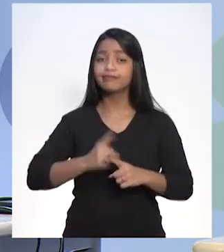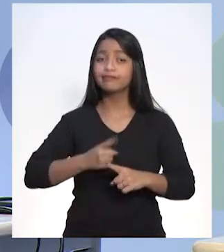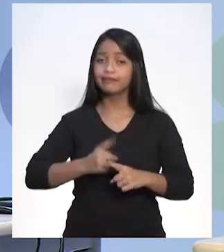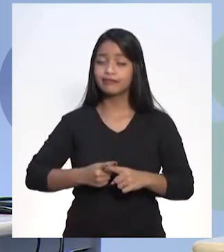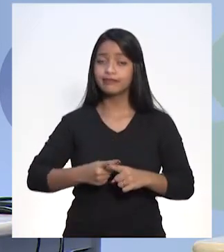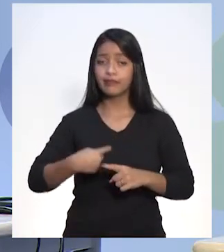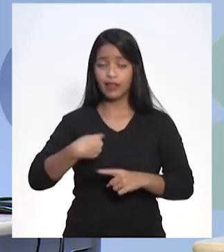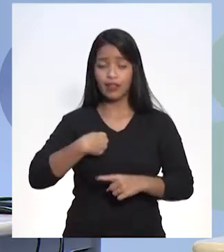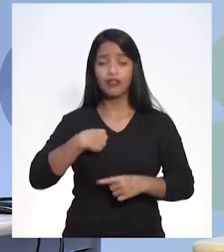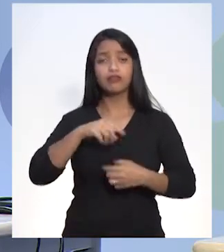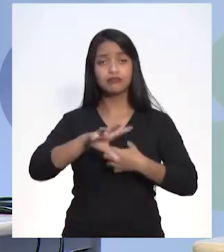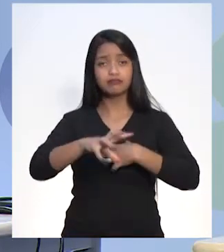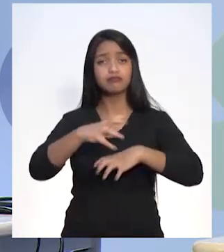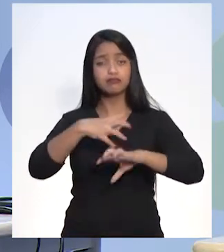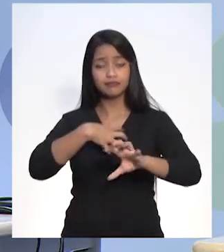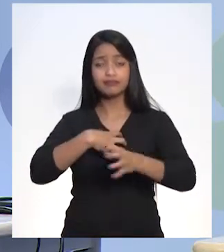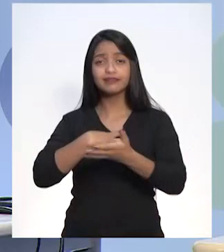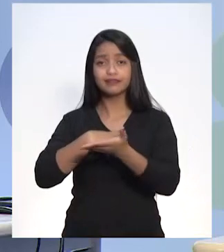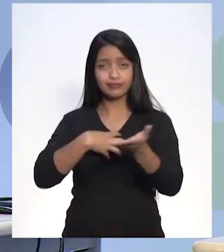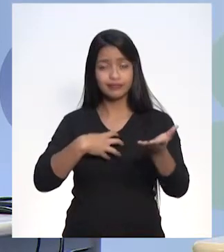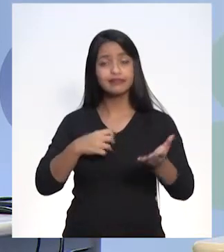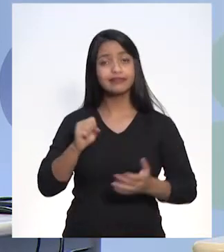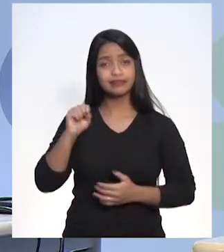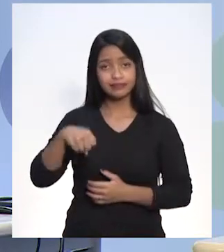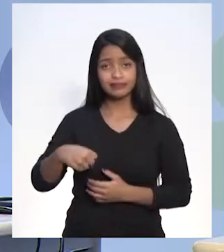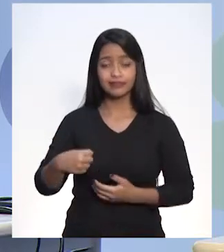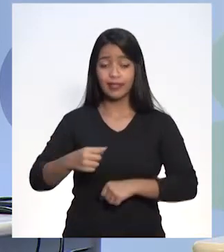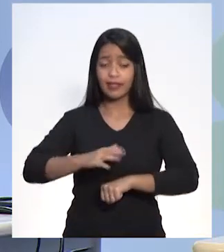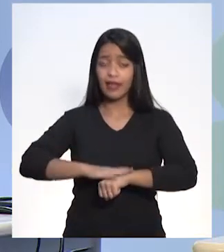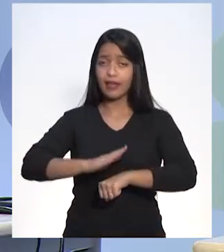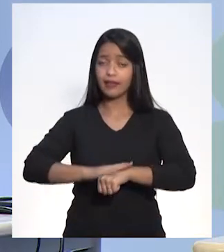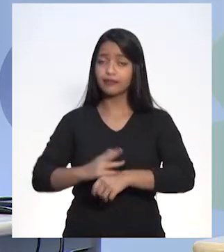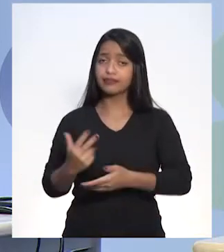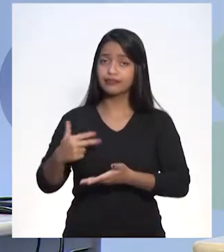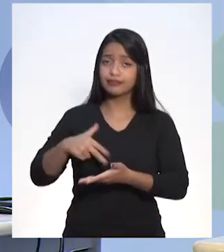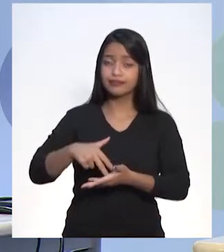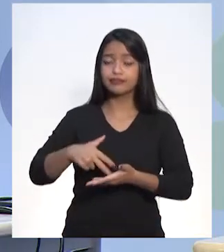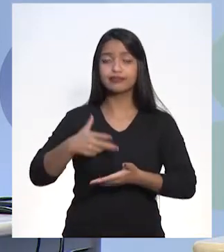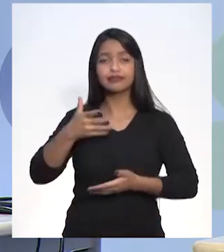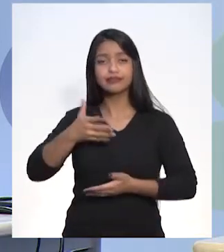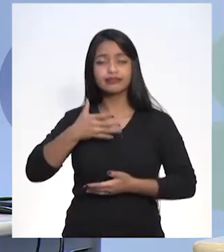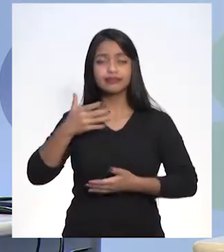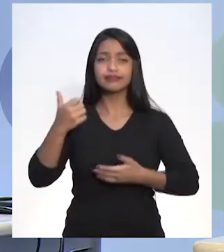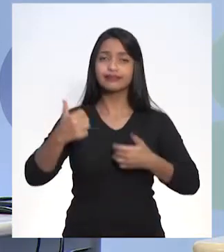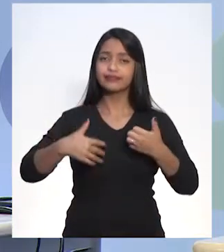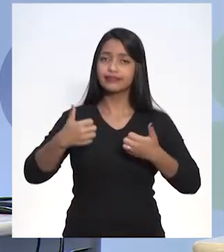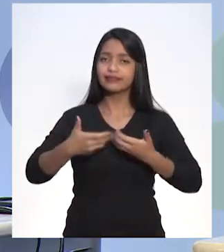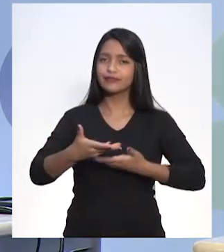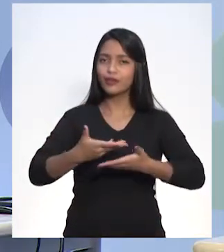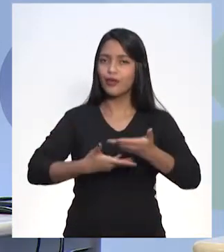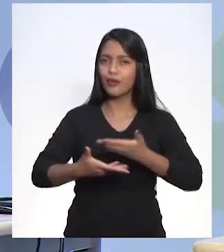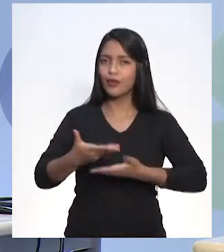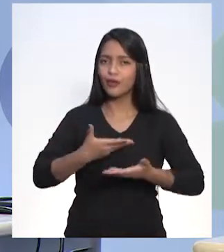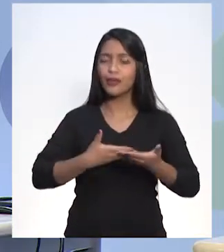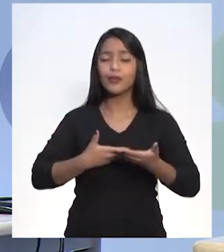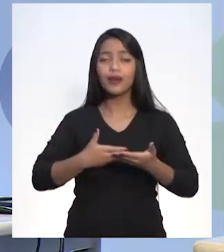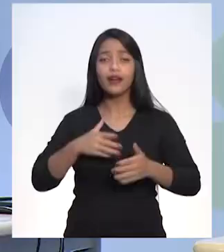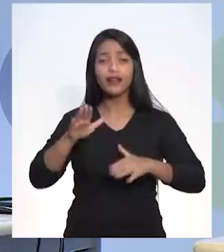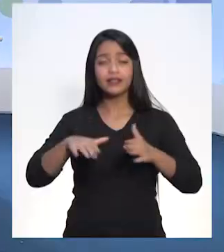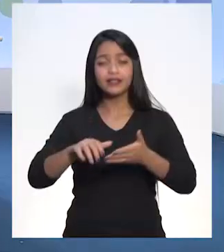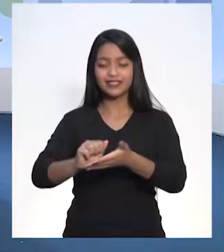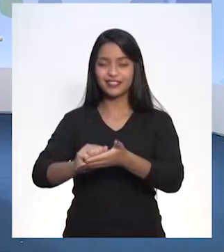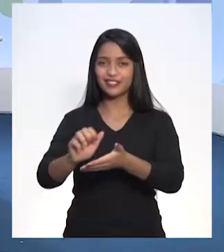gente despender o nosso tempo para preparar uma aula com muito carinho, para tentar fazer com que o aluno